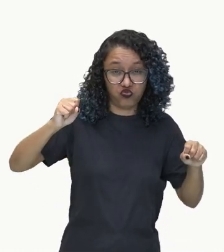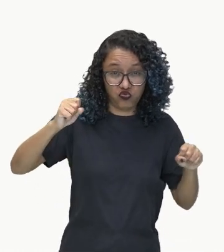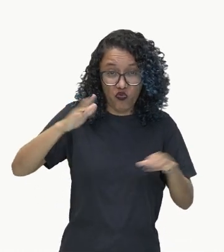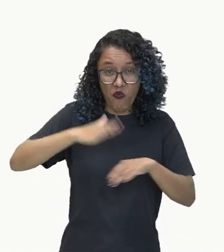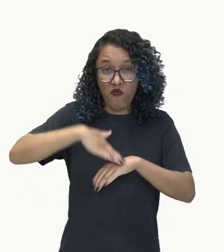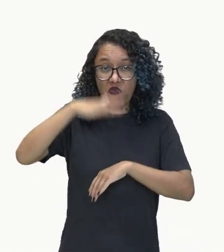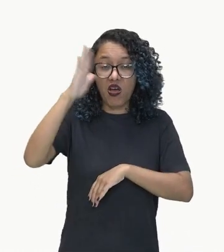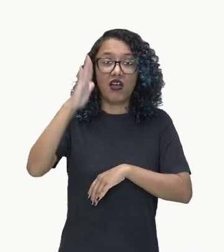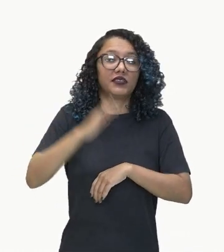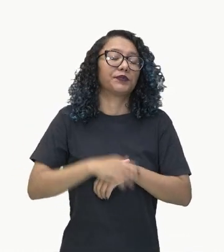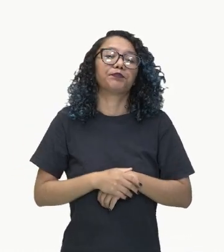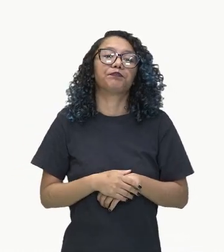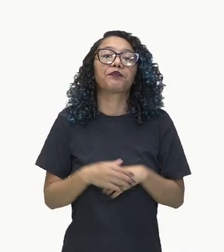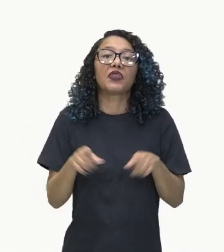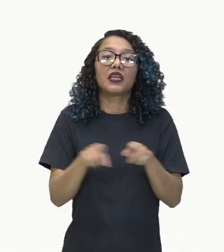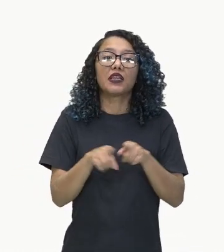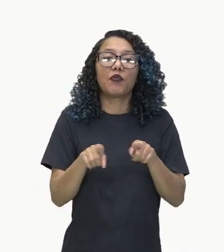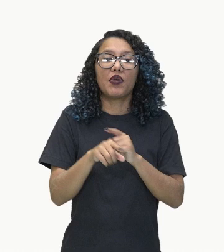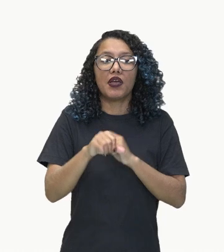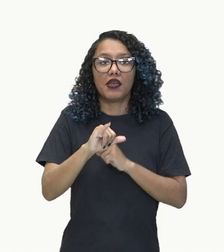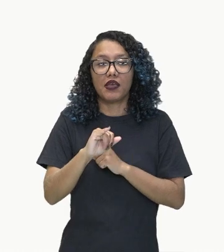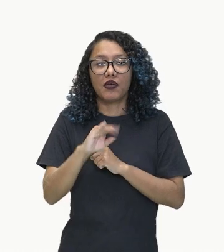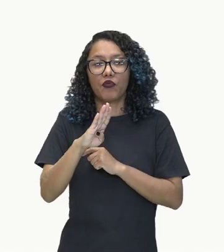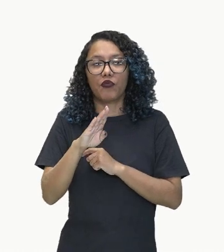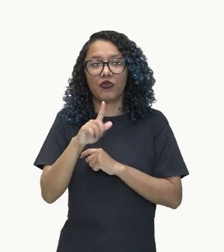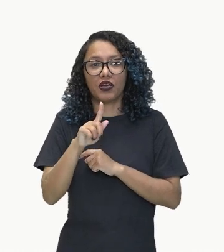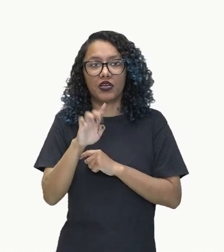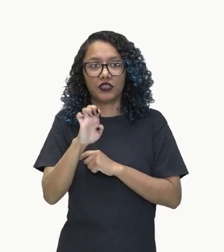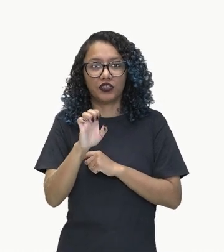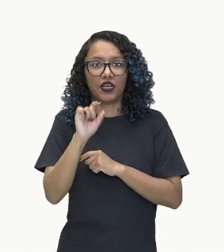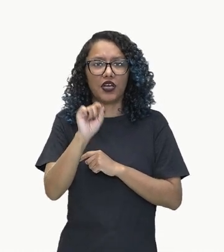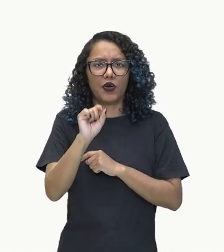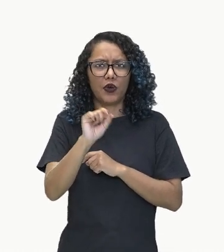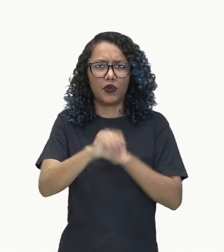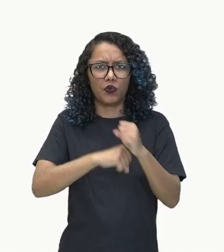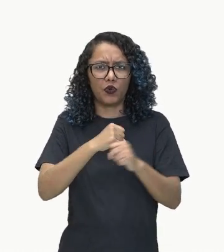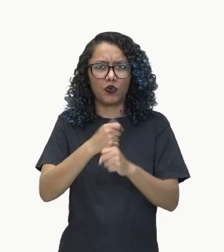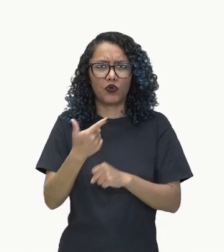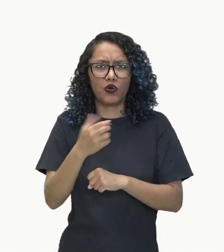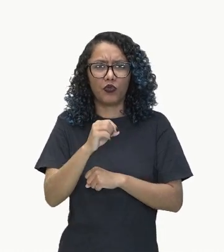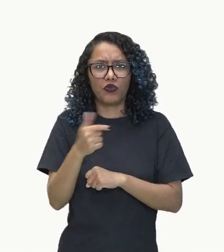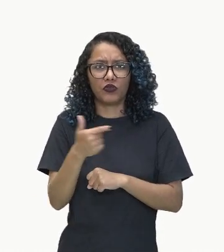com o IBGE de 2022, que os canadenses chegam a